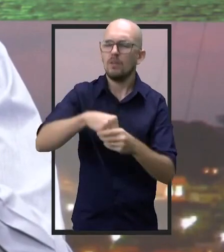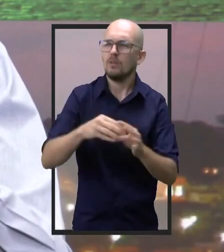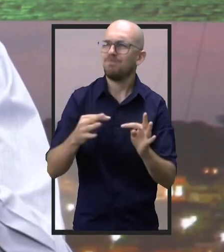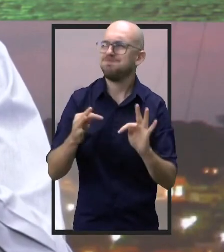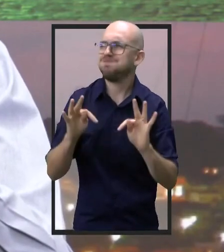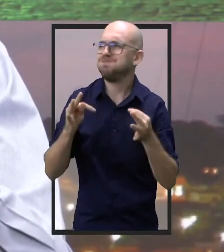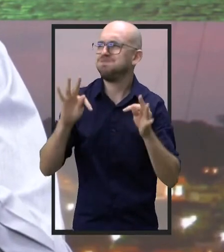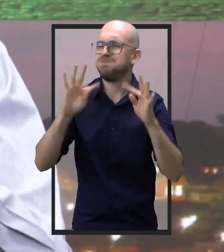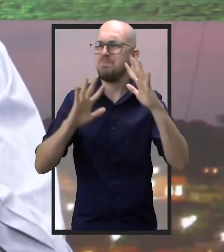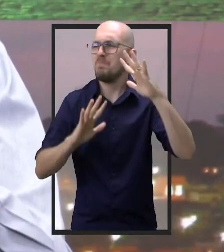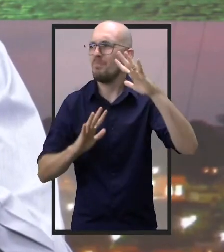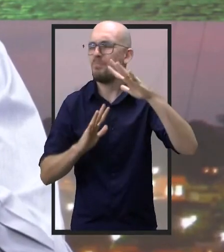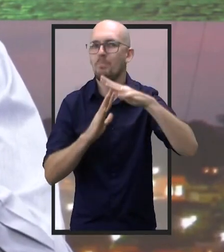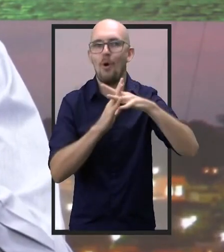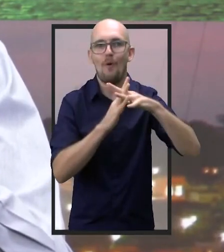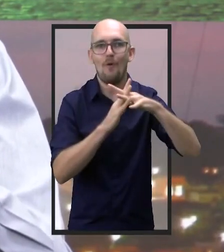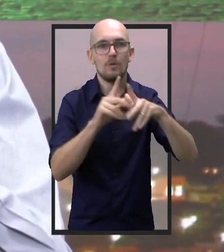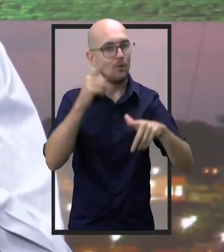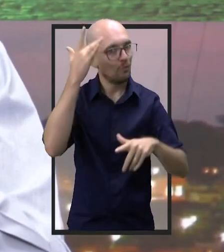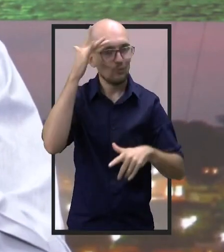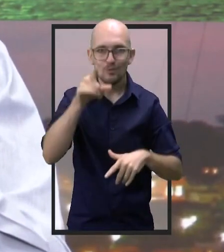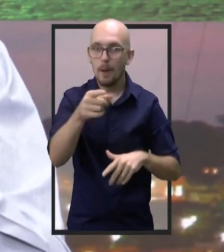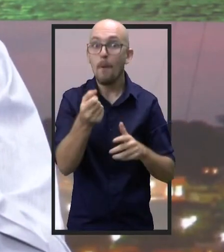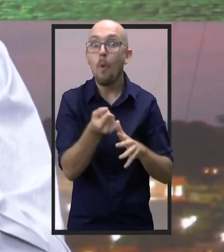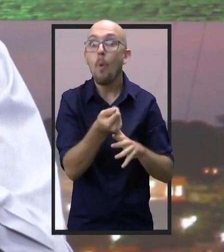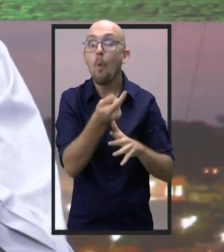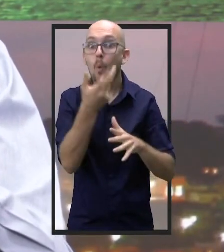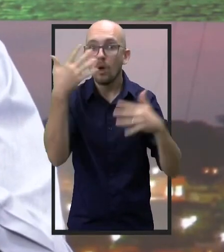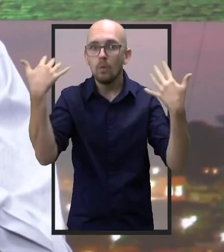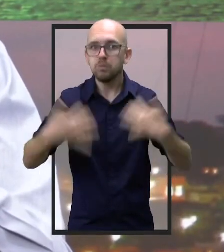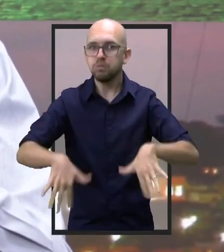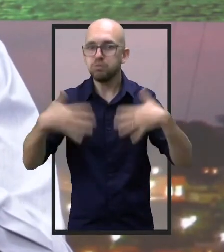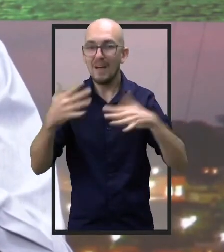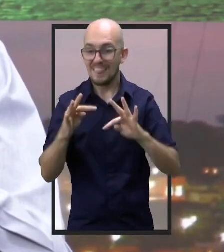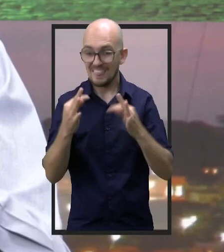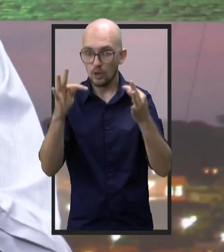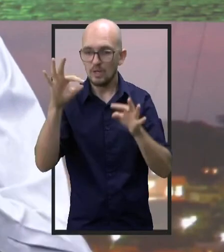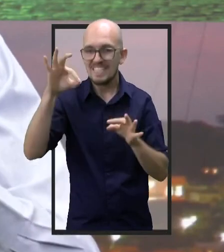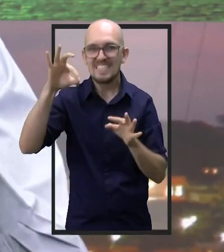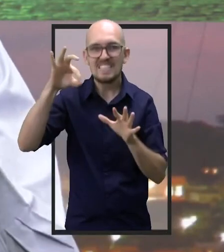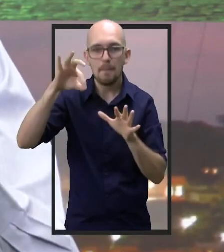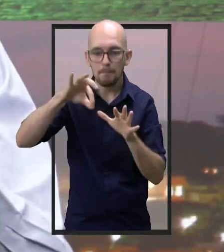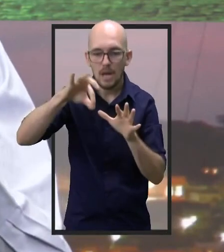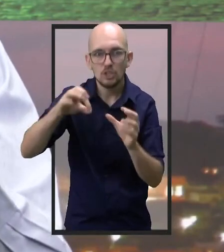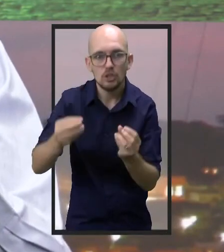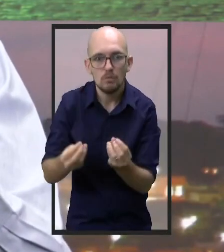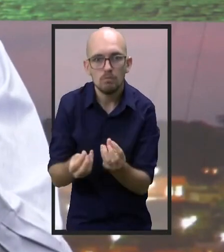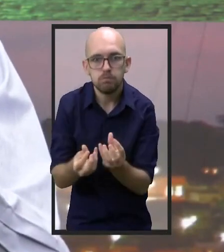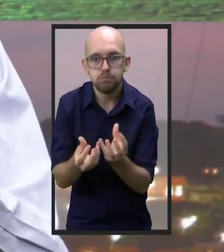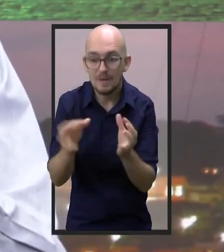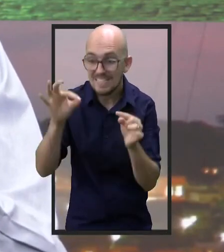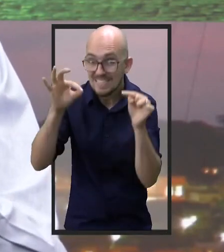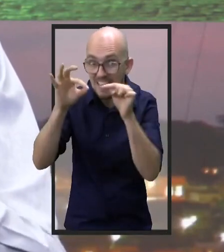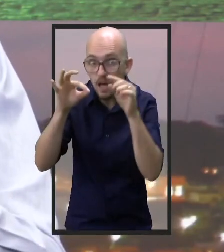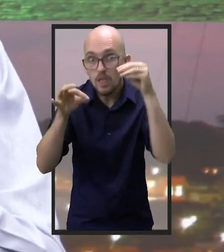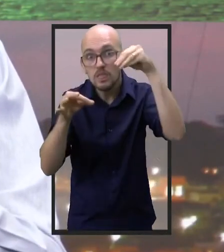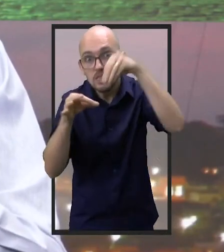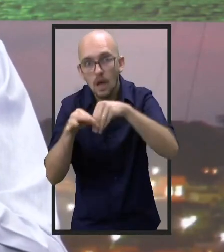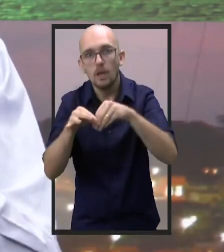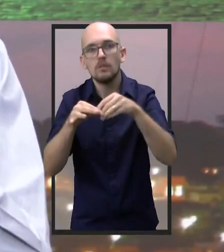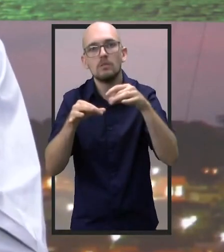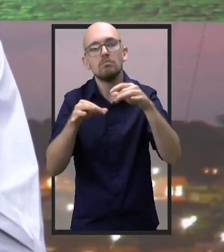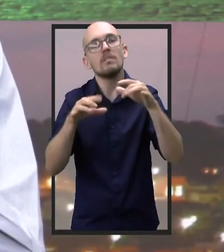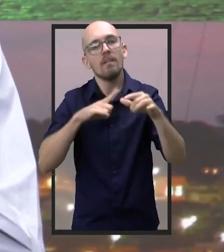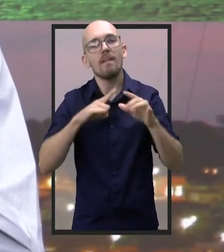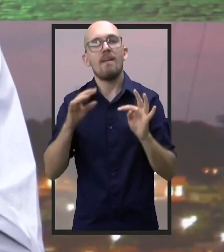de alface, você não sabe quanto. Aquilo de tecnologia embutida naquilo. O desempenho e a performance. E o agricultor tem que